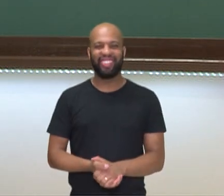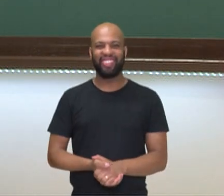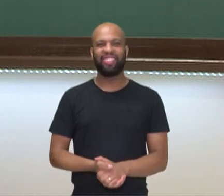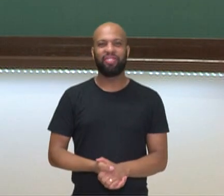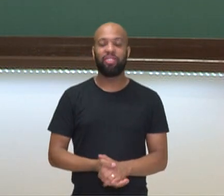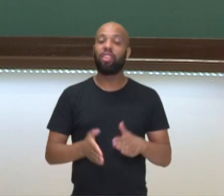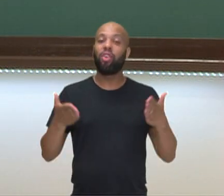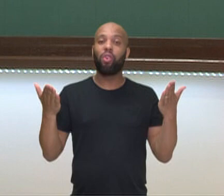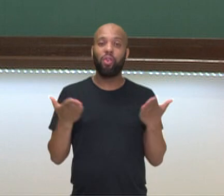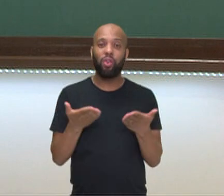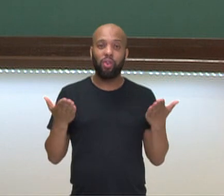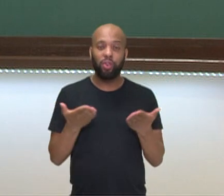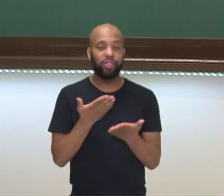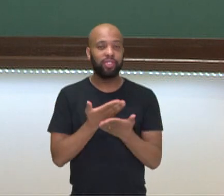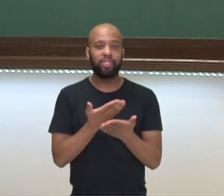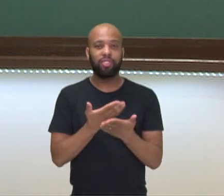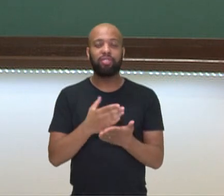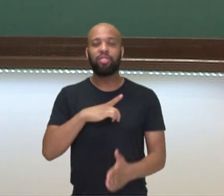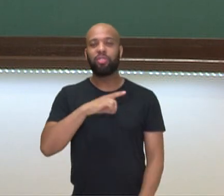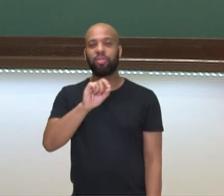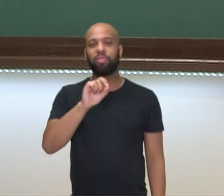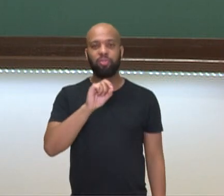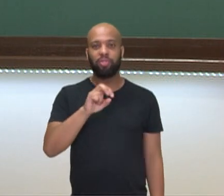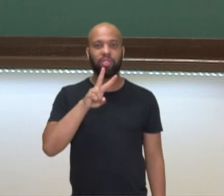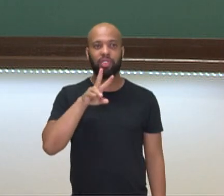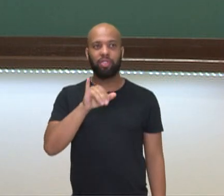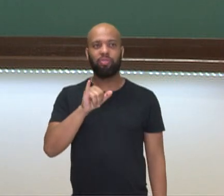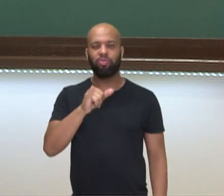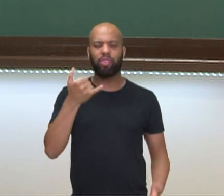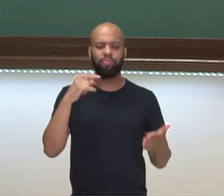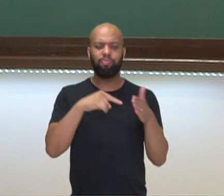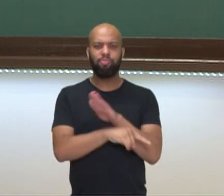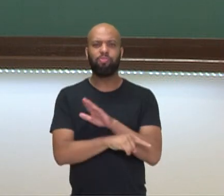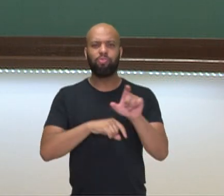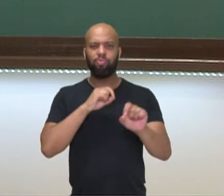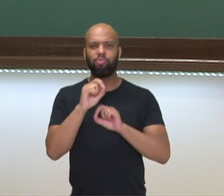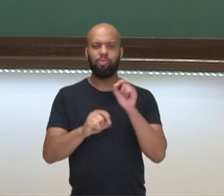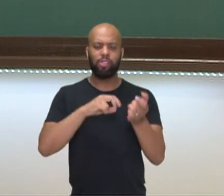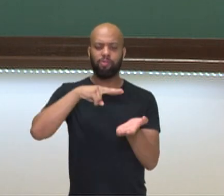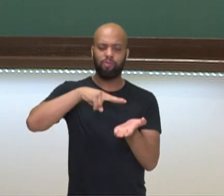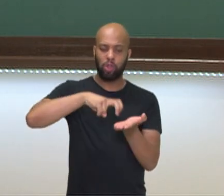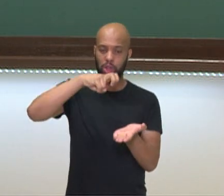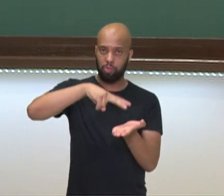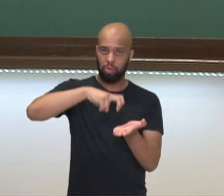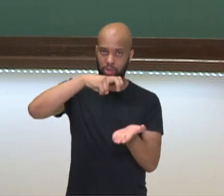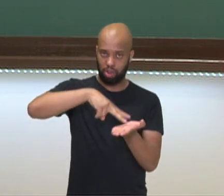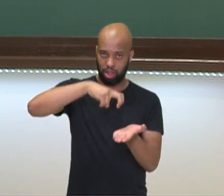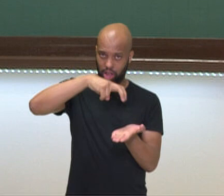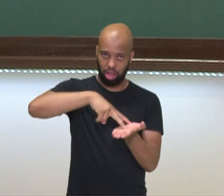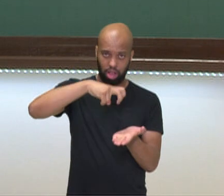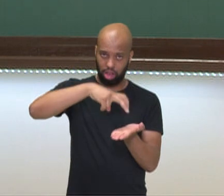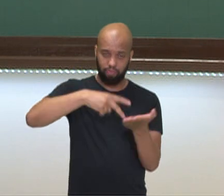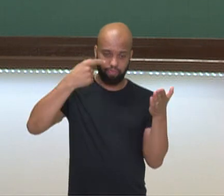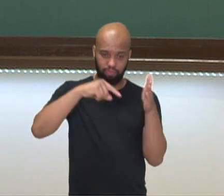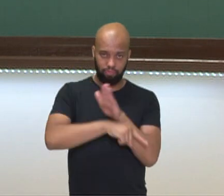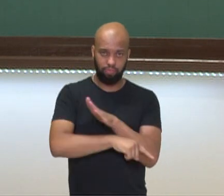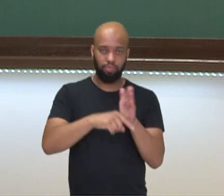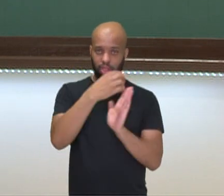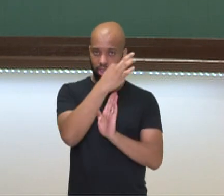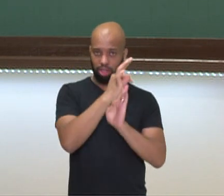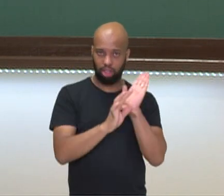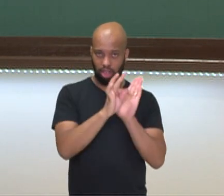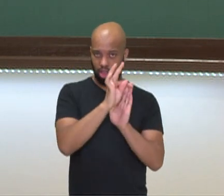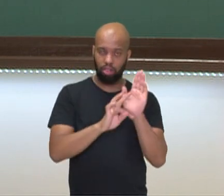Então, na nossa aula de hoje, nós vamos ampliar o nosso repertório léxico, como sempre, através de vocabulários, através dos textos,